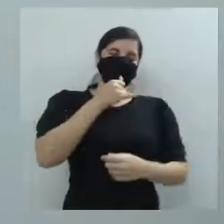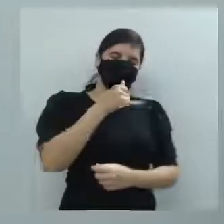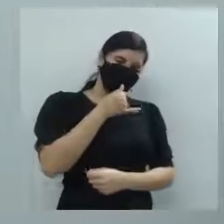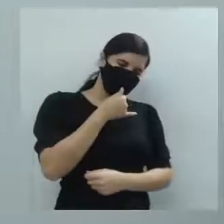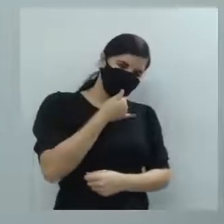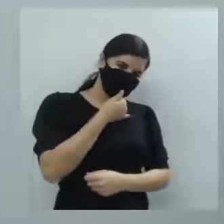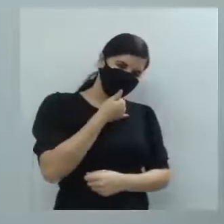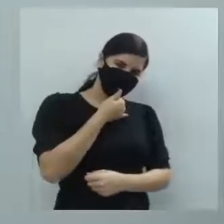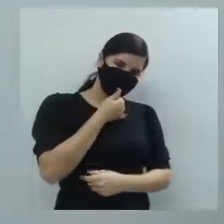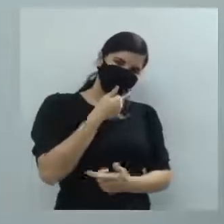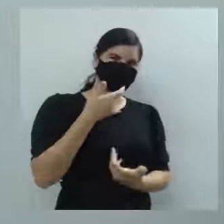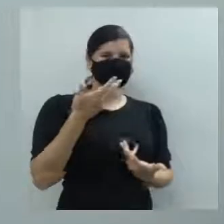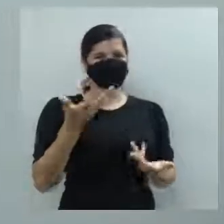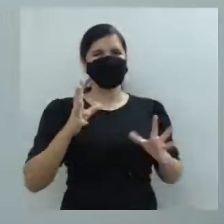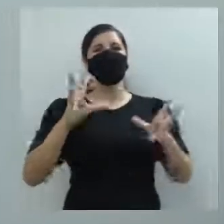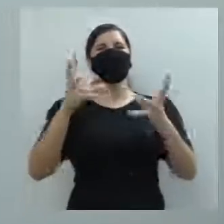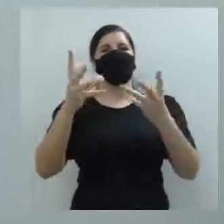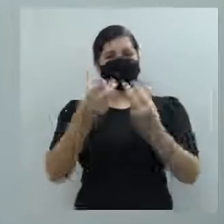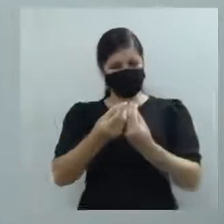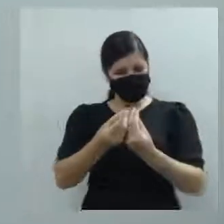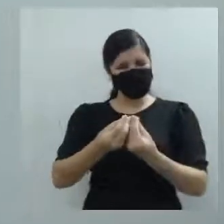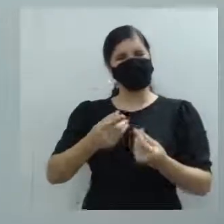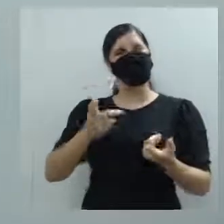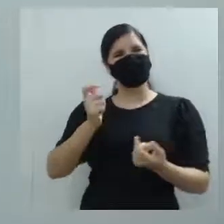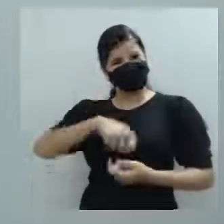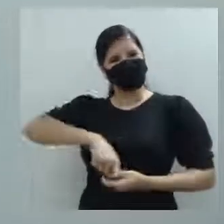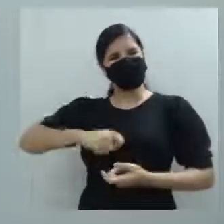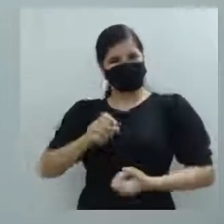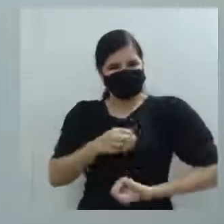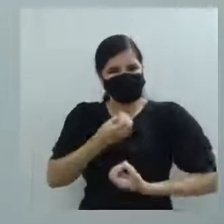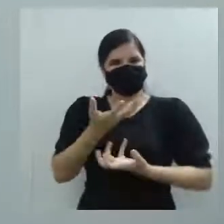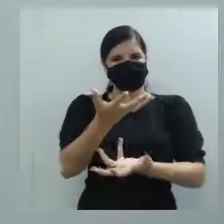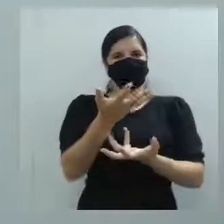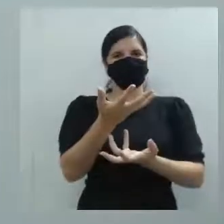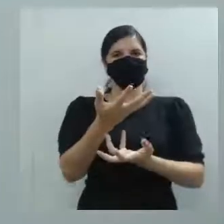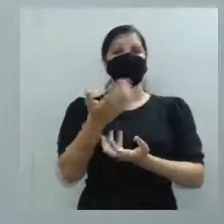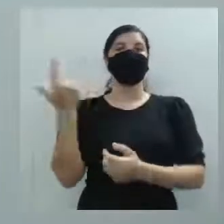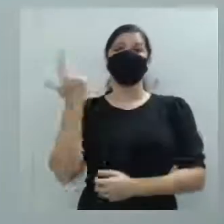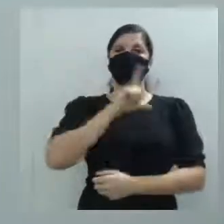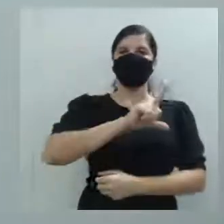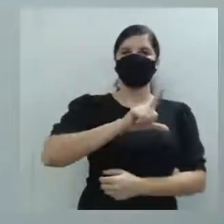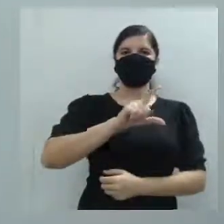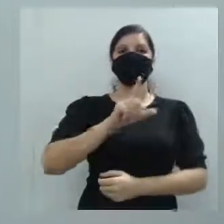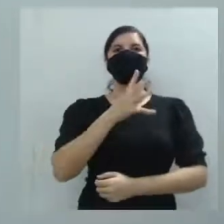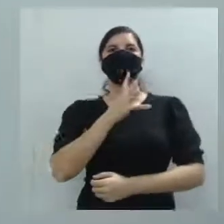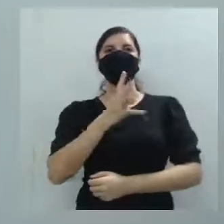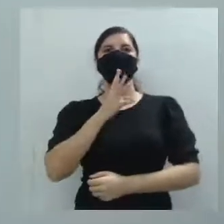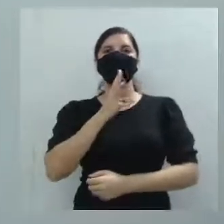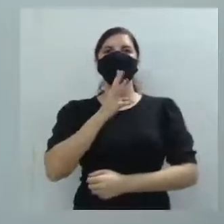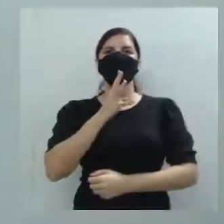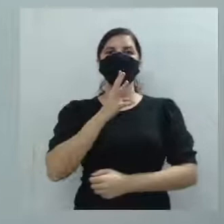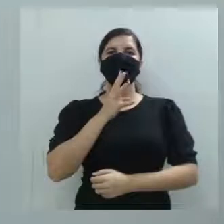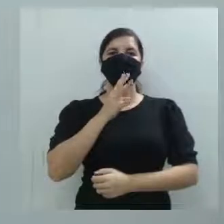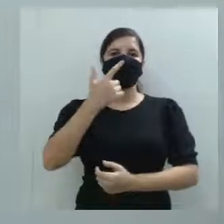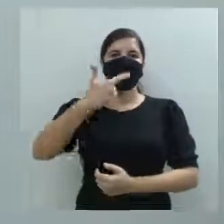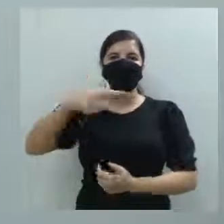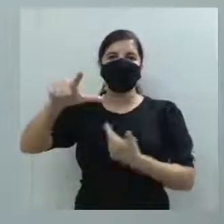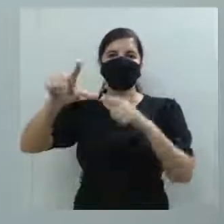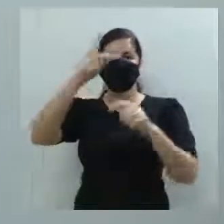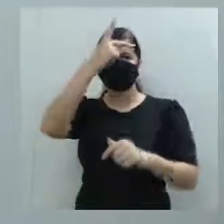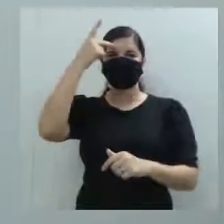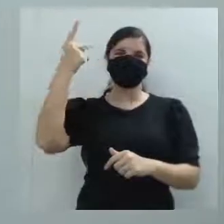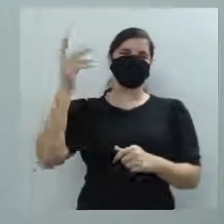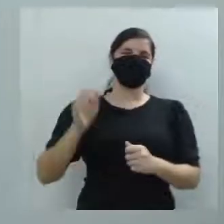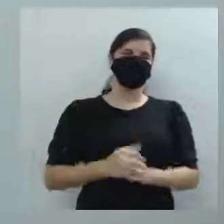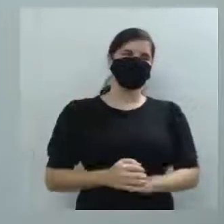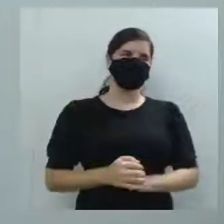certo? Tudo isso transmite. Então, é possível, sim, nós conhecermos o outro. Vocês conhecem muito